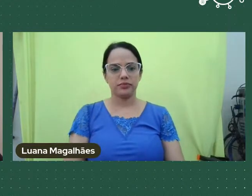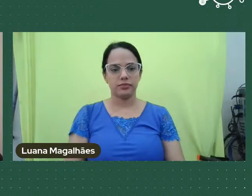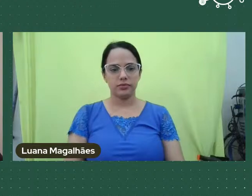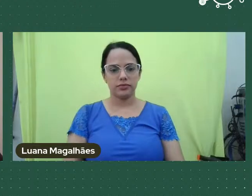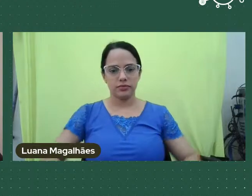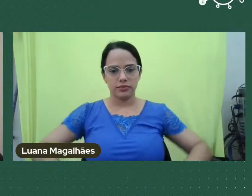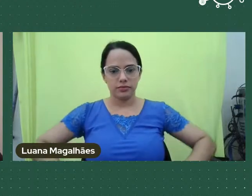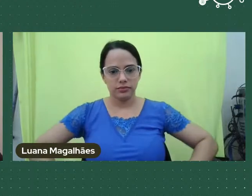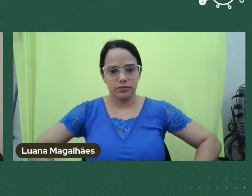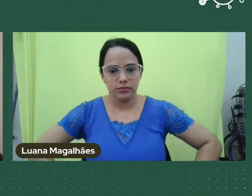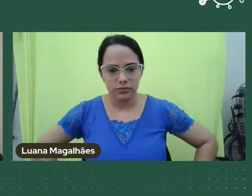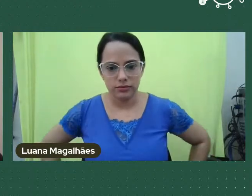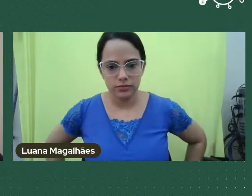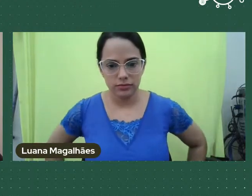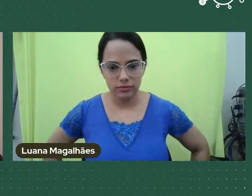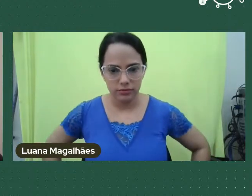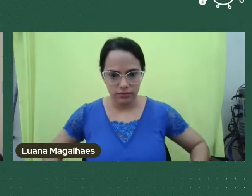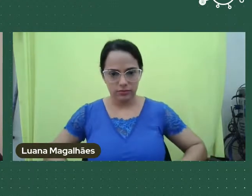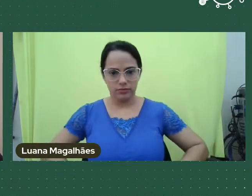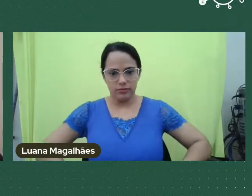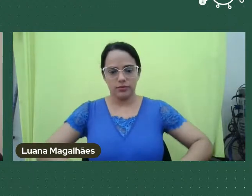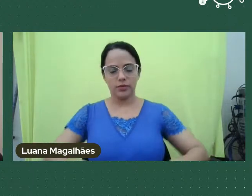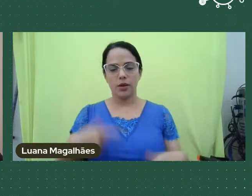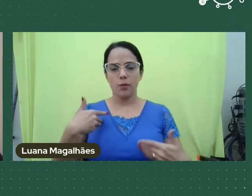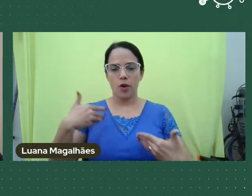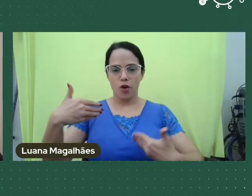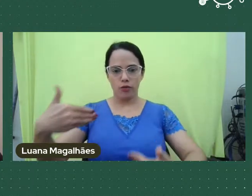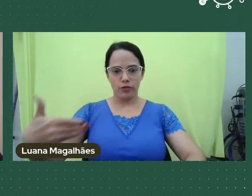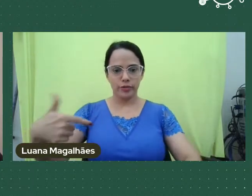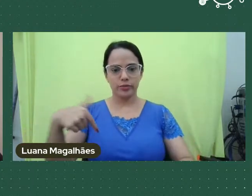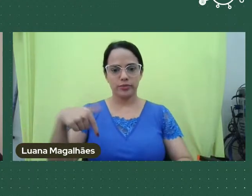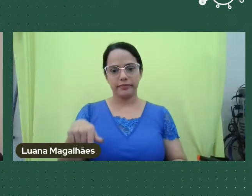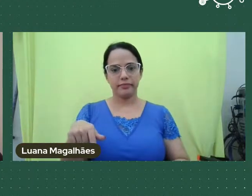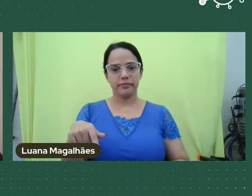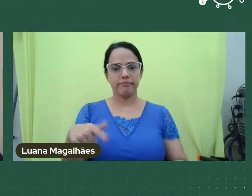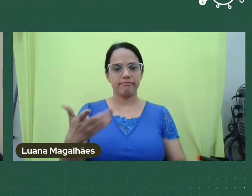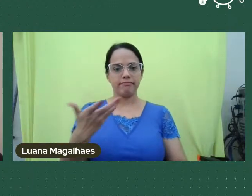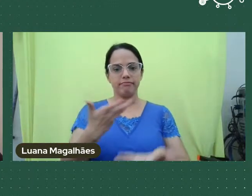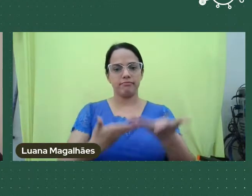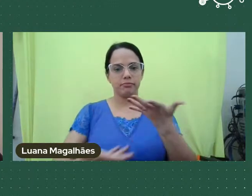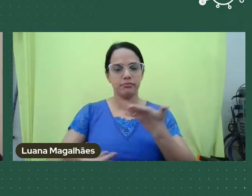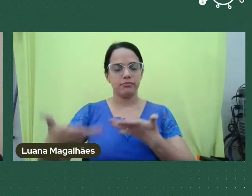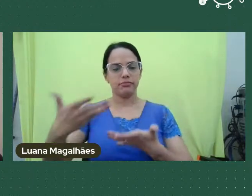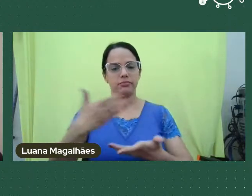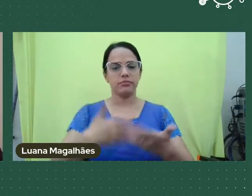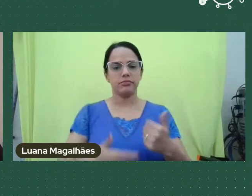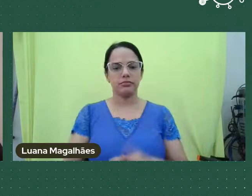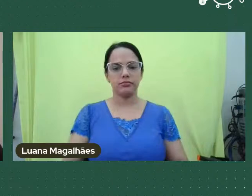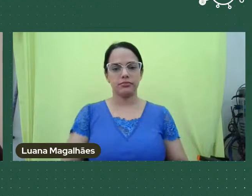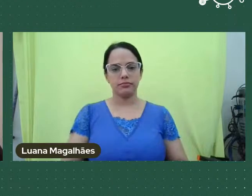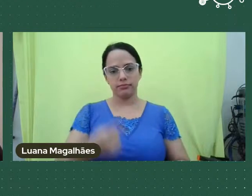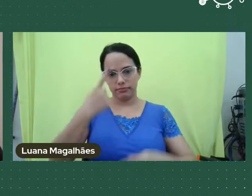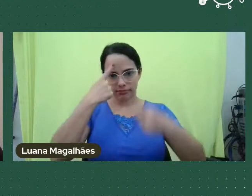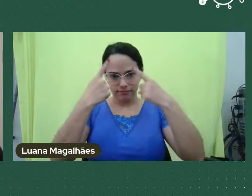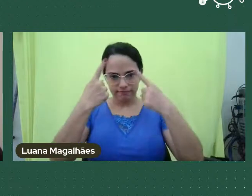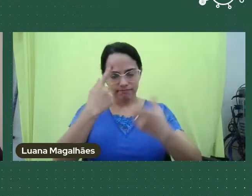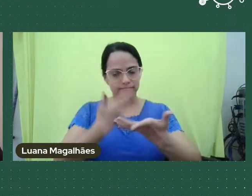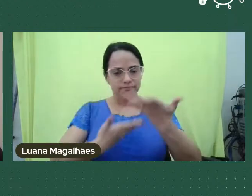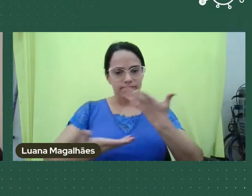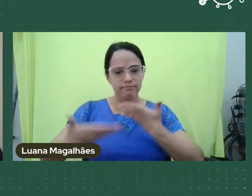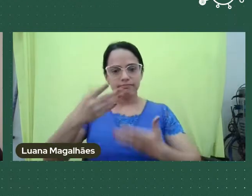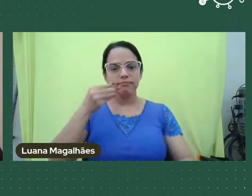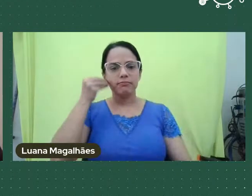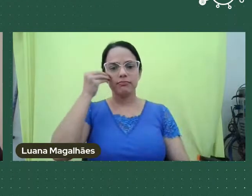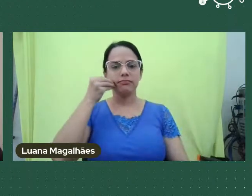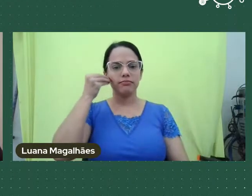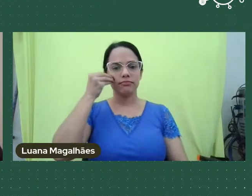por esse convite para estar aqui e trocar um pouco de ideias e experiências a respeito de